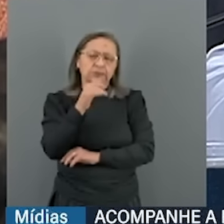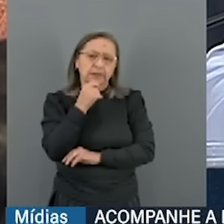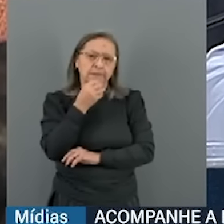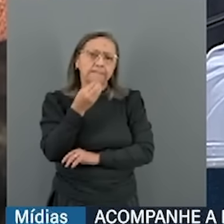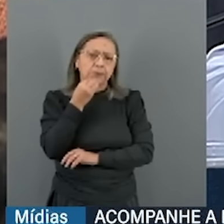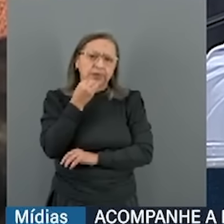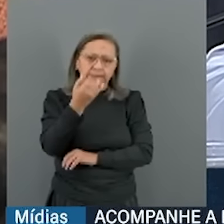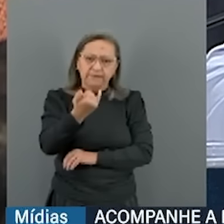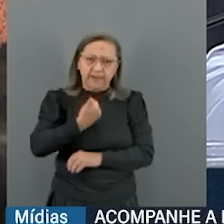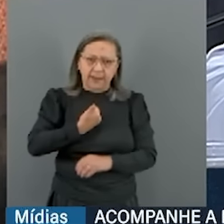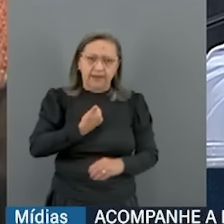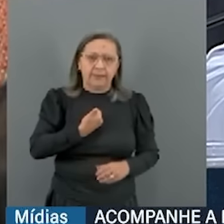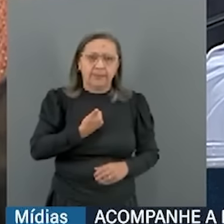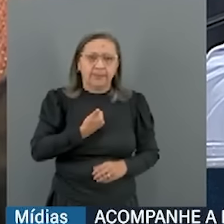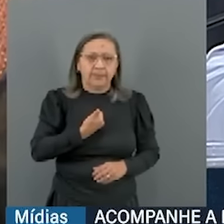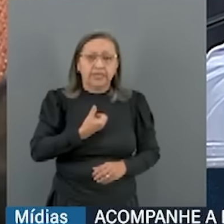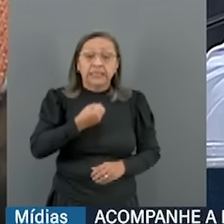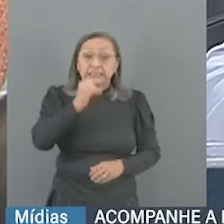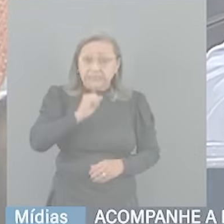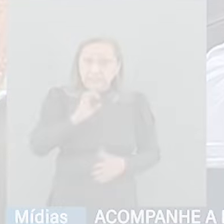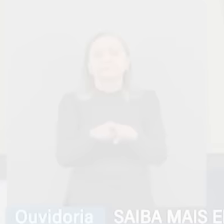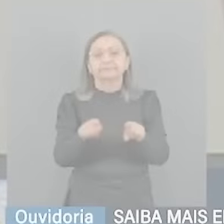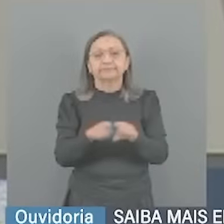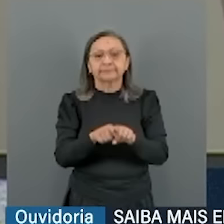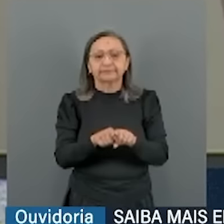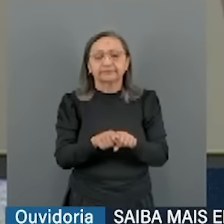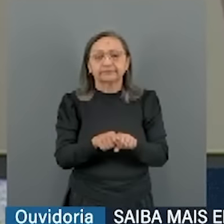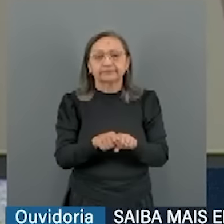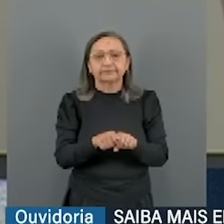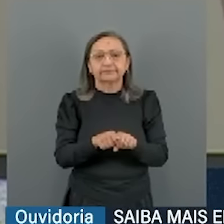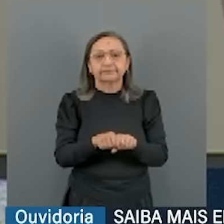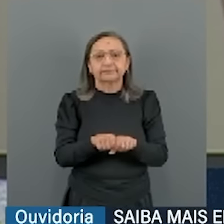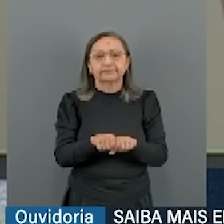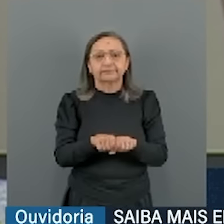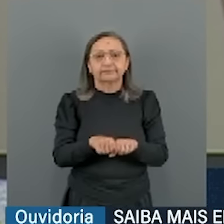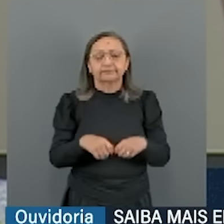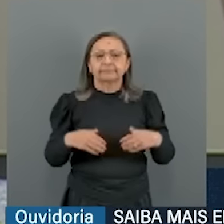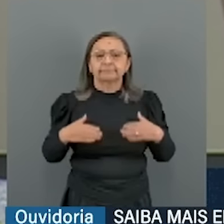poderia me dizer se ele foi descondenado? Gostaria de